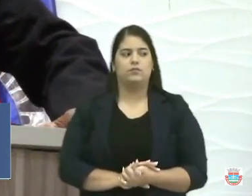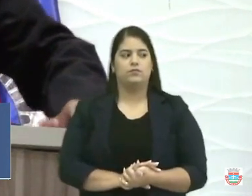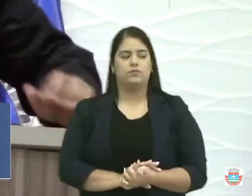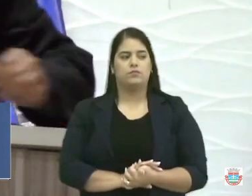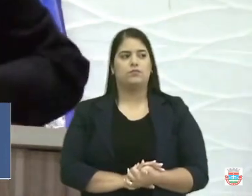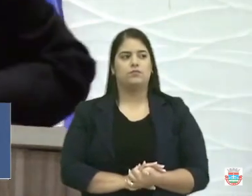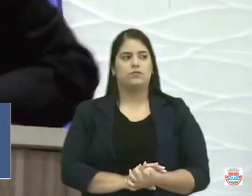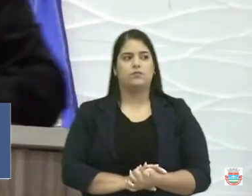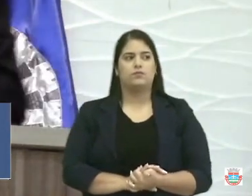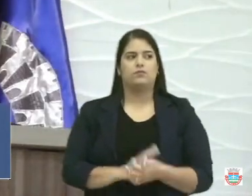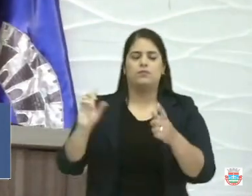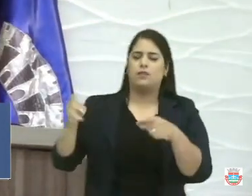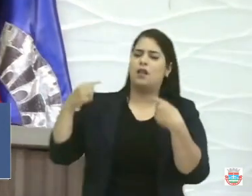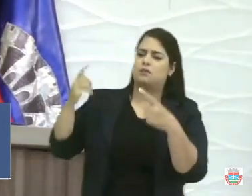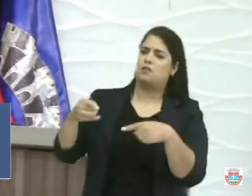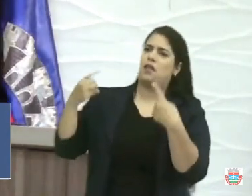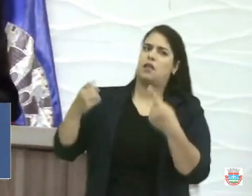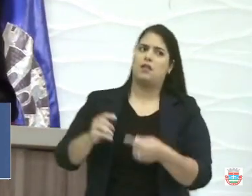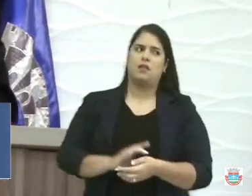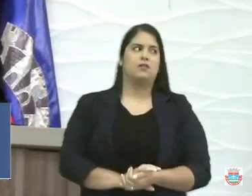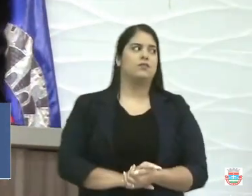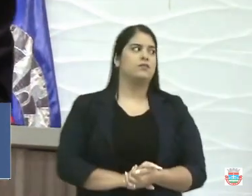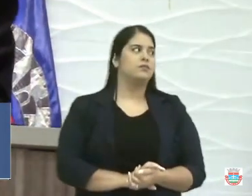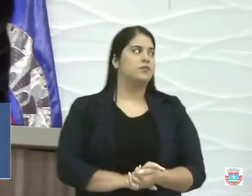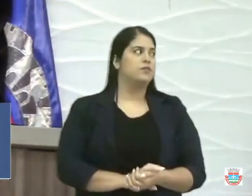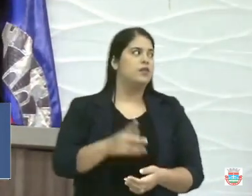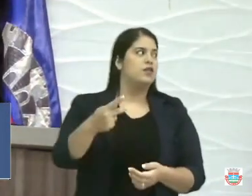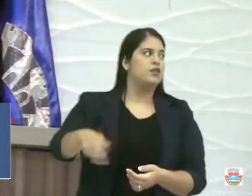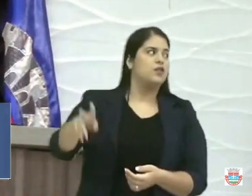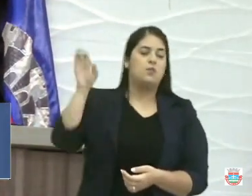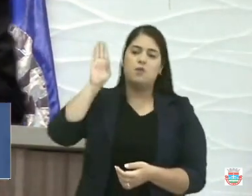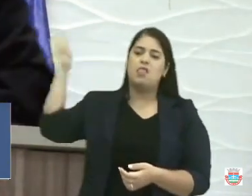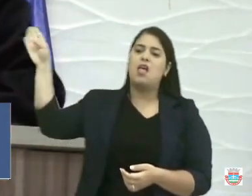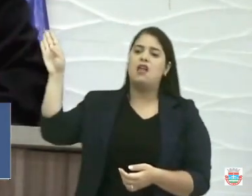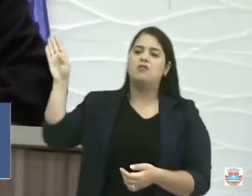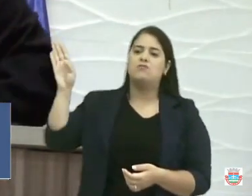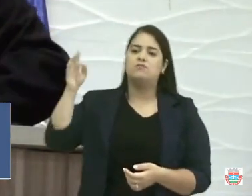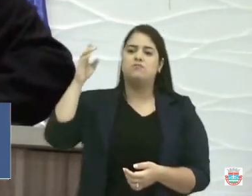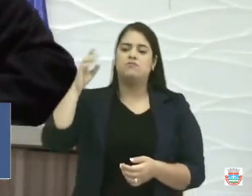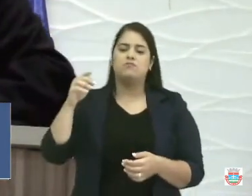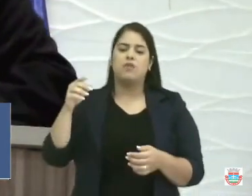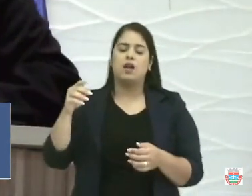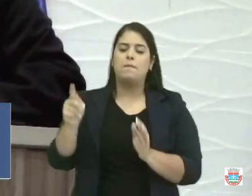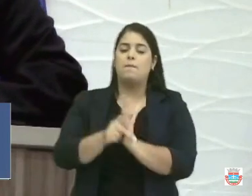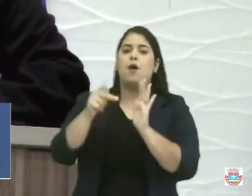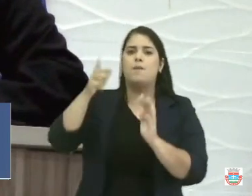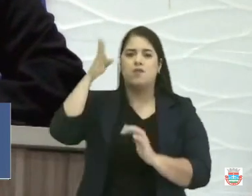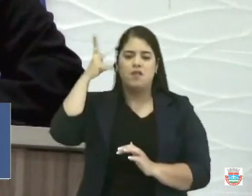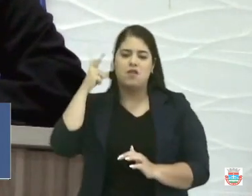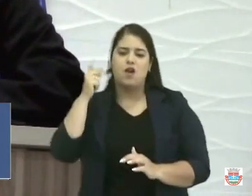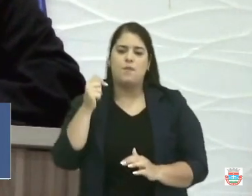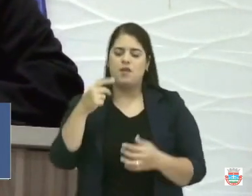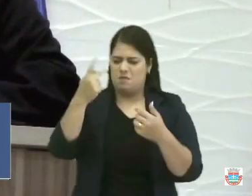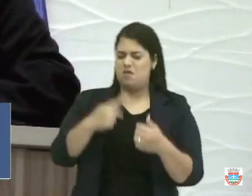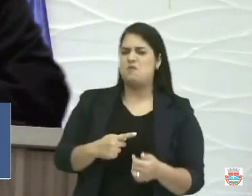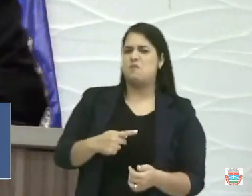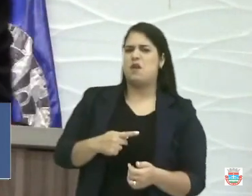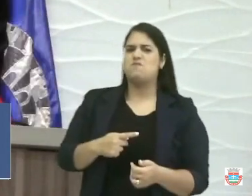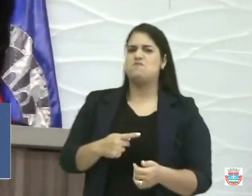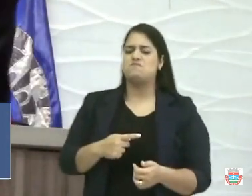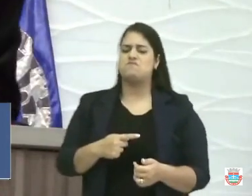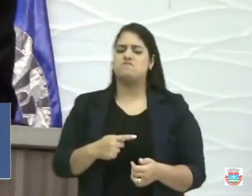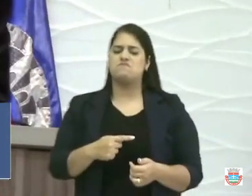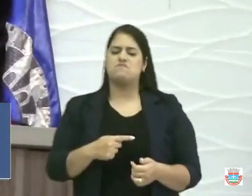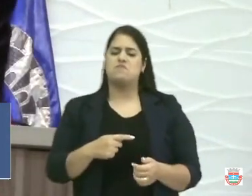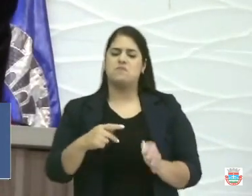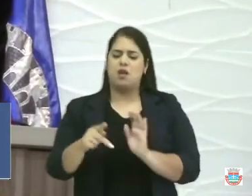eu, máquina. Seu mandato é de Zé de Almeida, agora o meu mandato é meu. Chega aqui, diga aqui, eu não sou babão de Zé de Almeida, nem